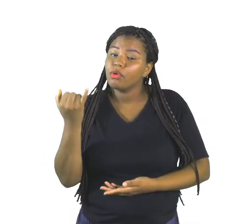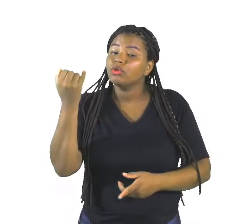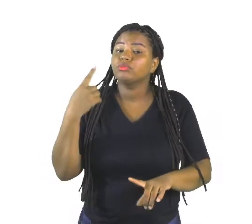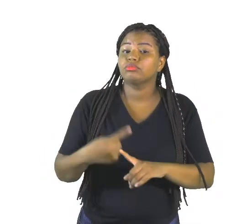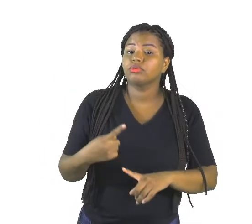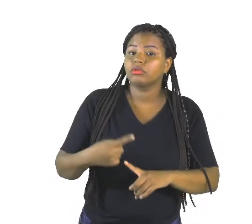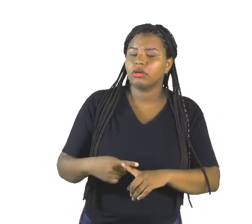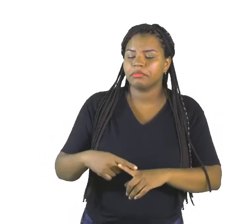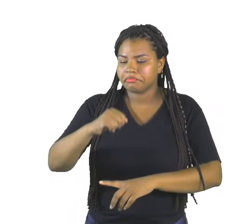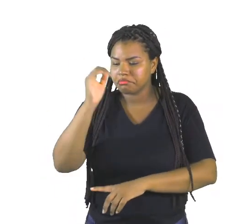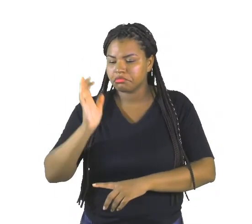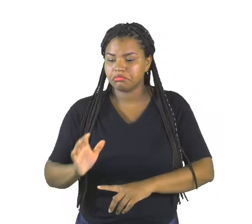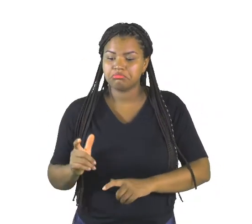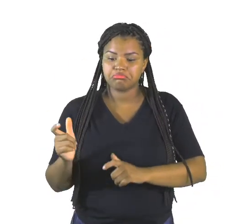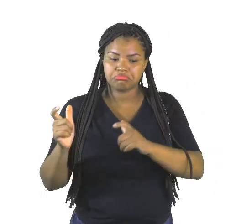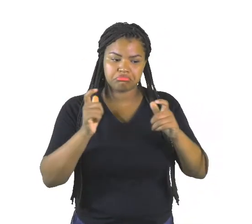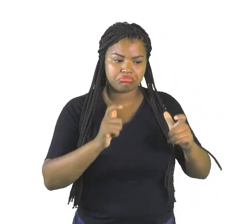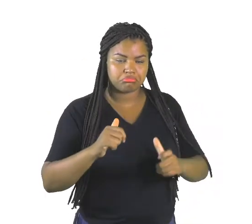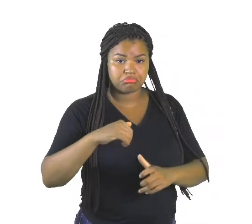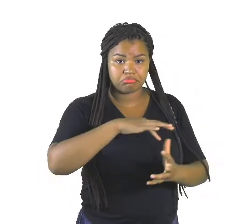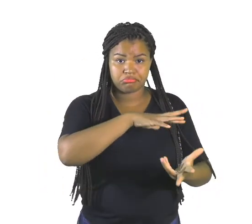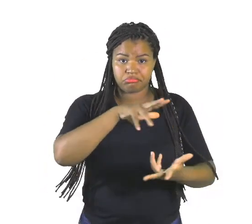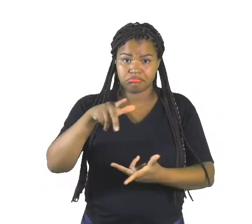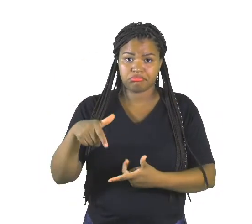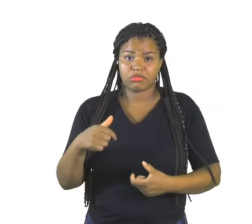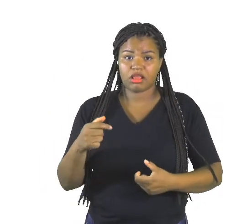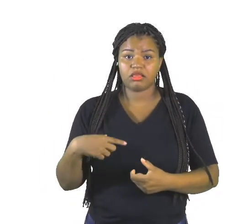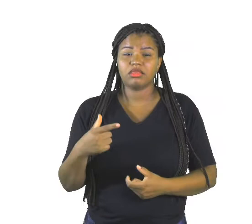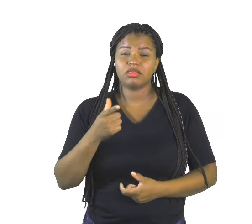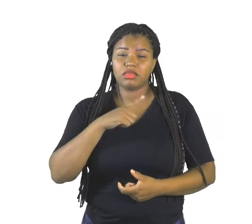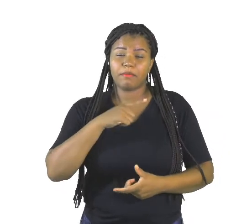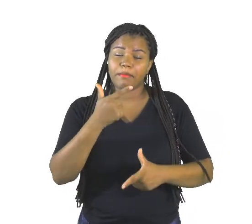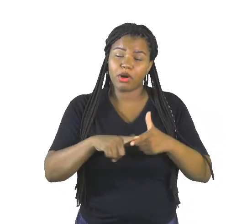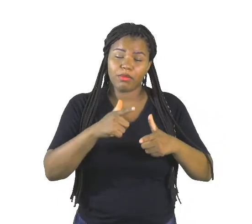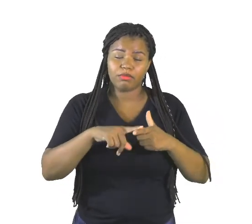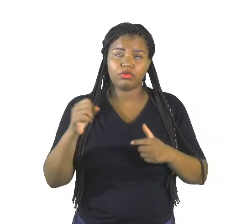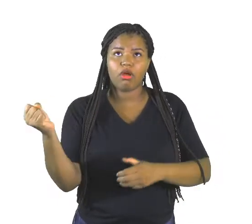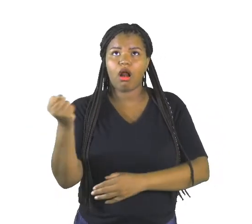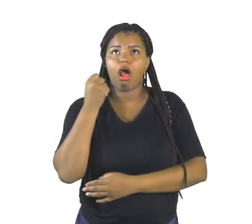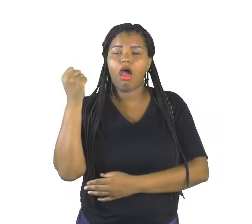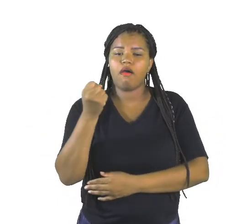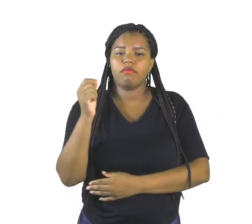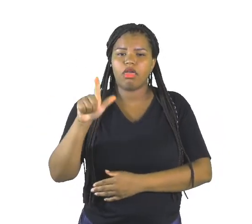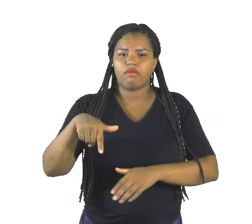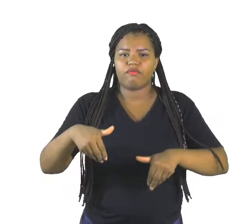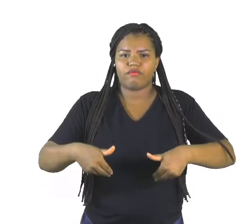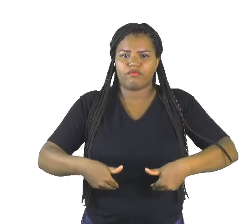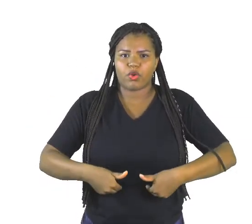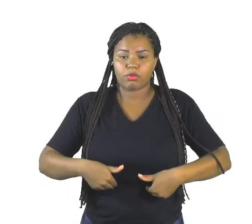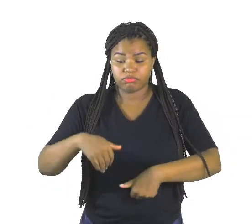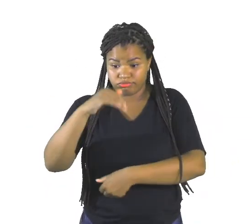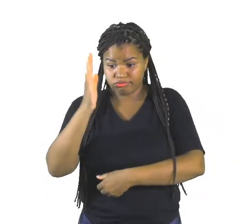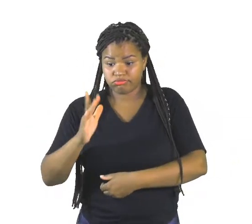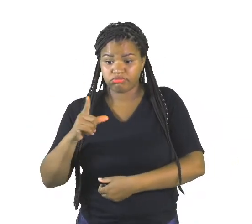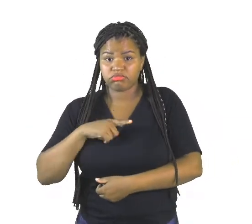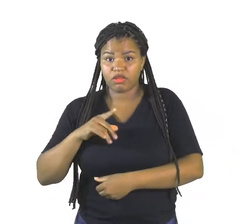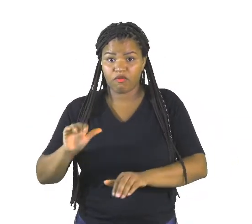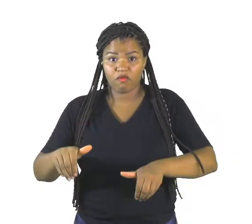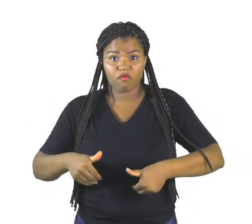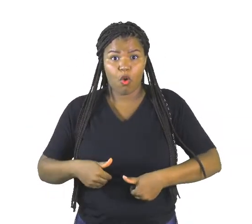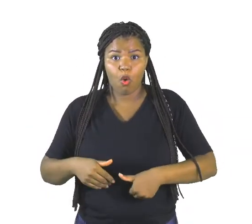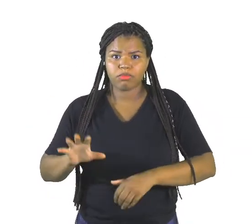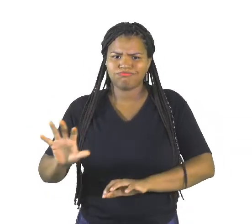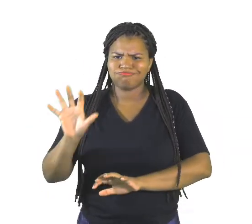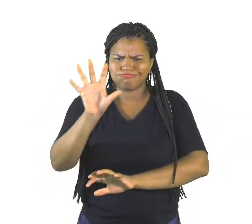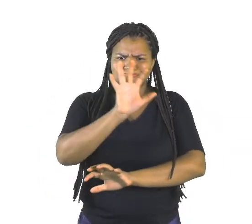do mundo, né, nós temos um problema muito grave de fome, né? E no Brasil nós temos a fome presente em várias